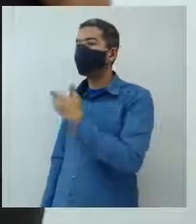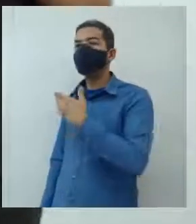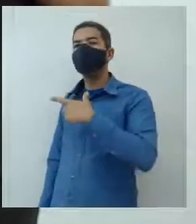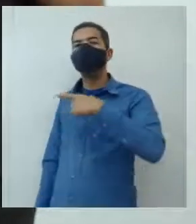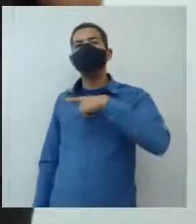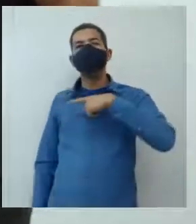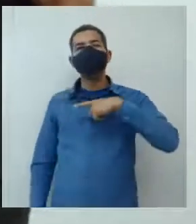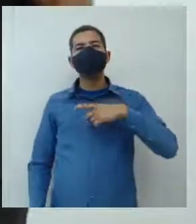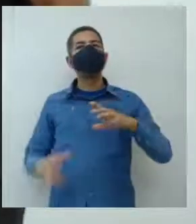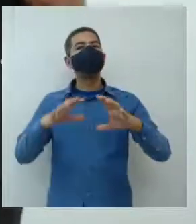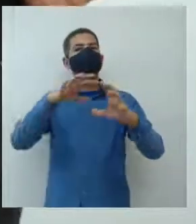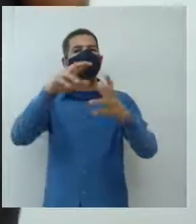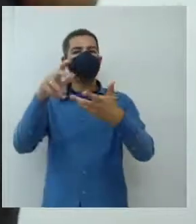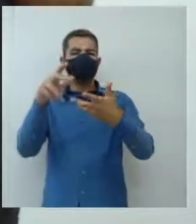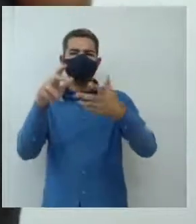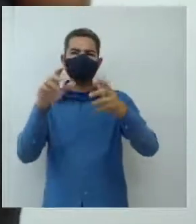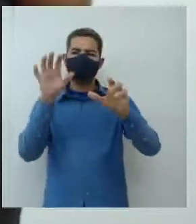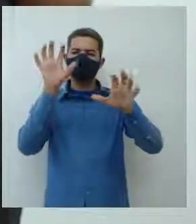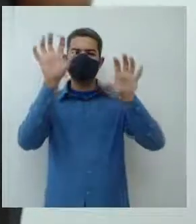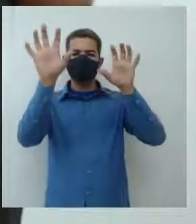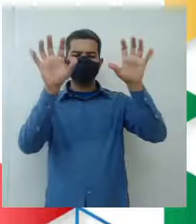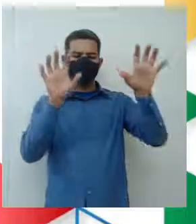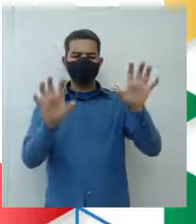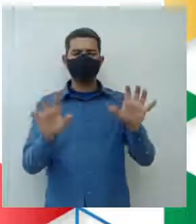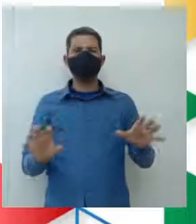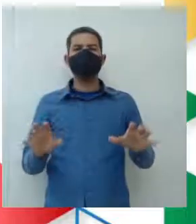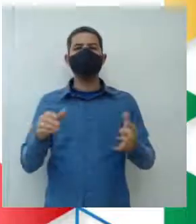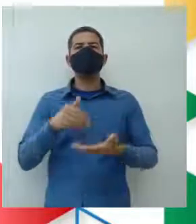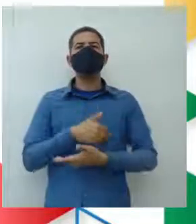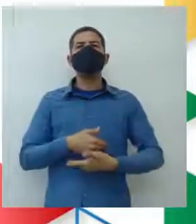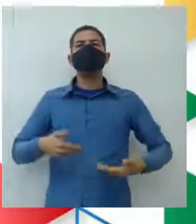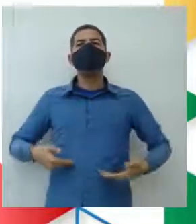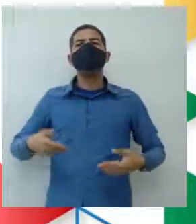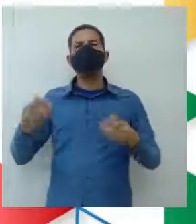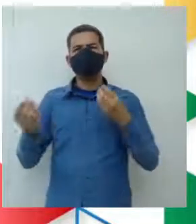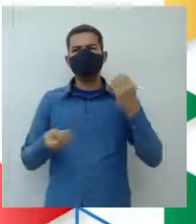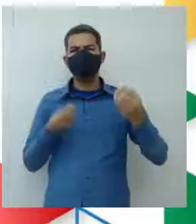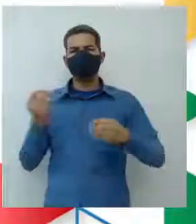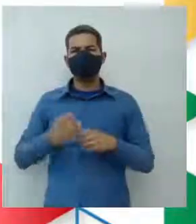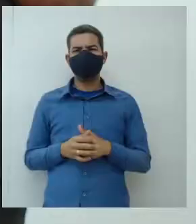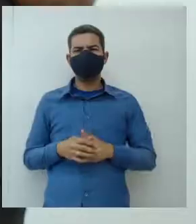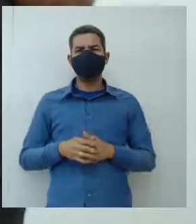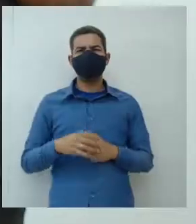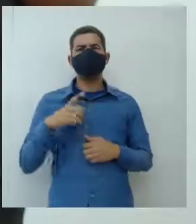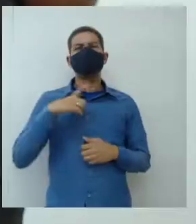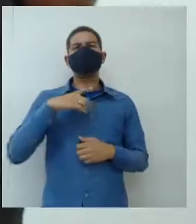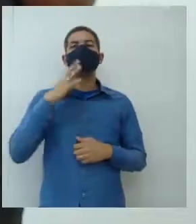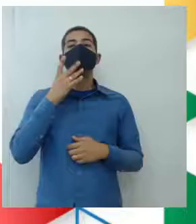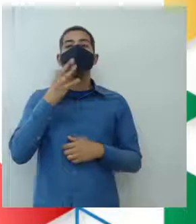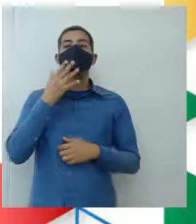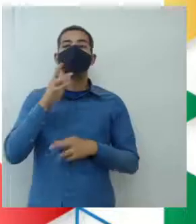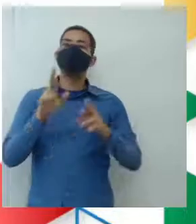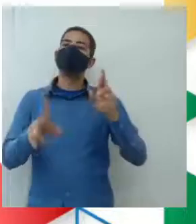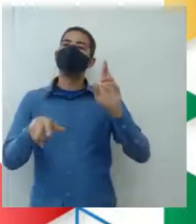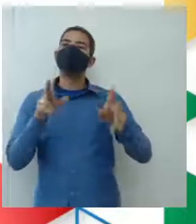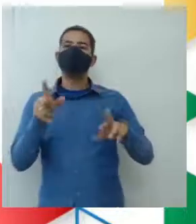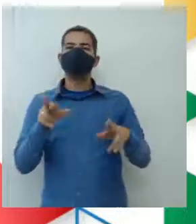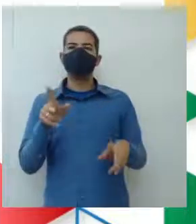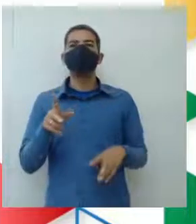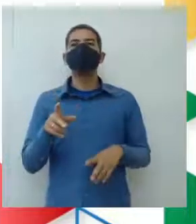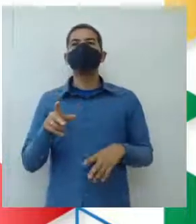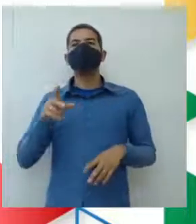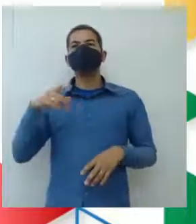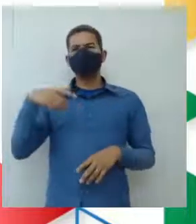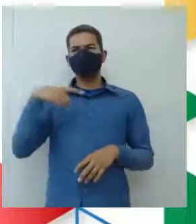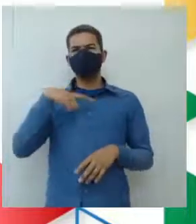o que está acontecendo aí, tá? Então vocês veem aí que vai existir uma coloração diferente e essas colorações elas vêm